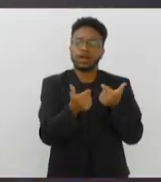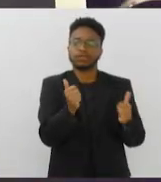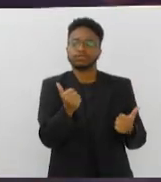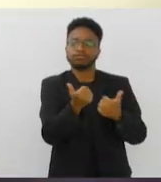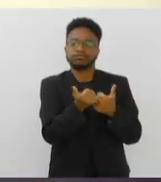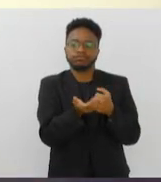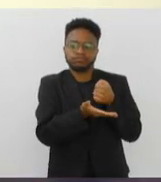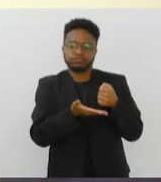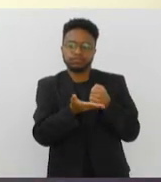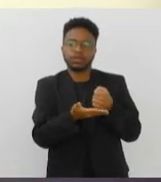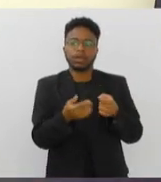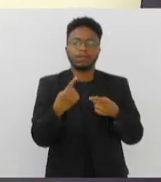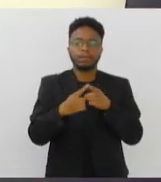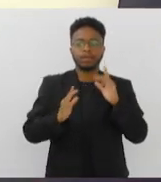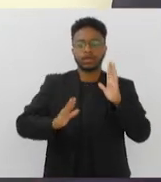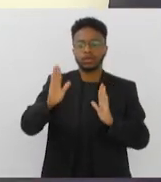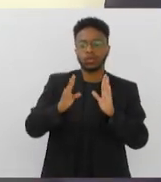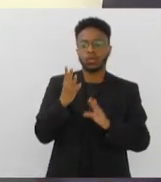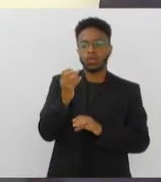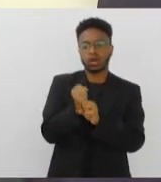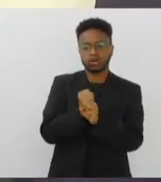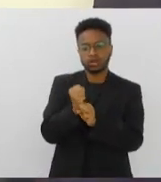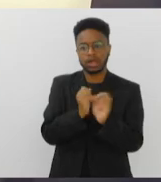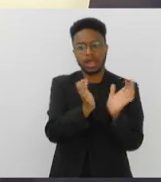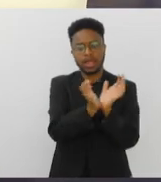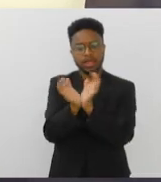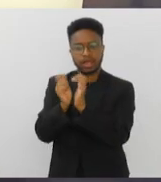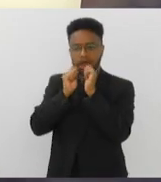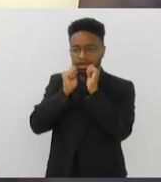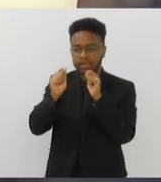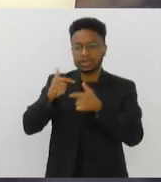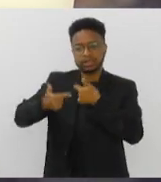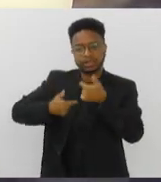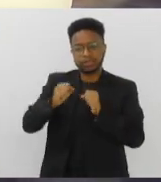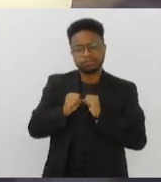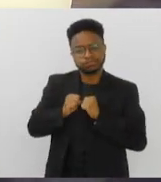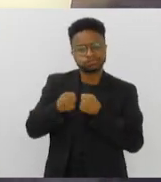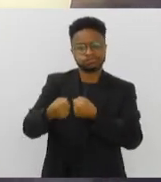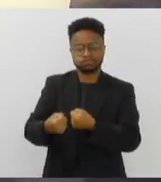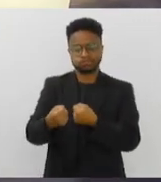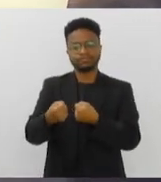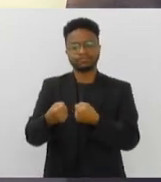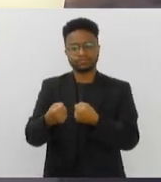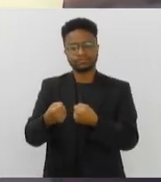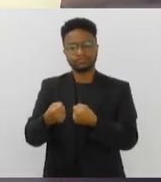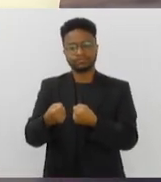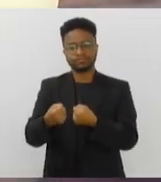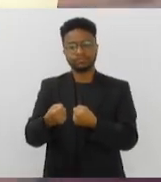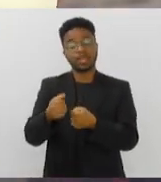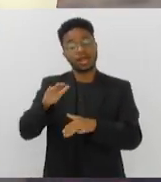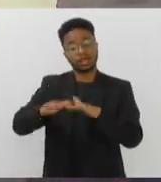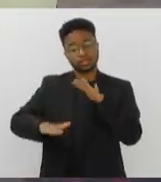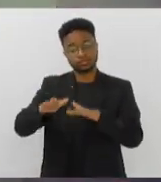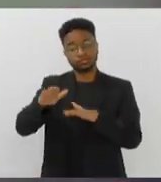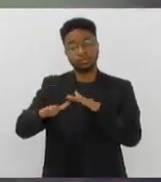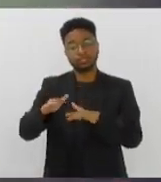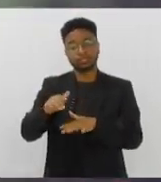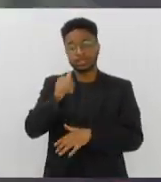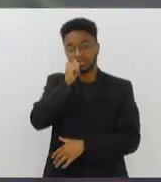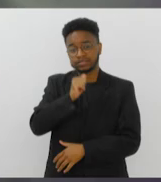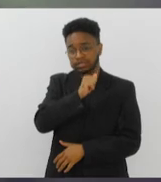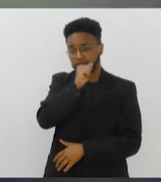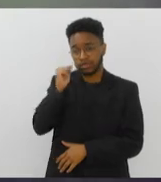Ao longo dos 4 anos, a equipe de assessores trabalha com empenho e dedicação, muitas vezes sacrificando